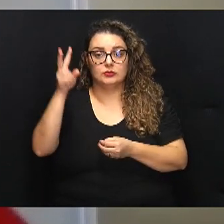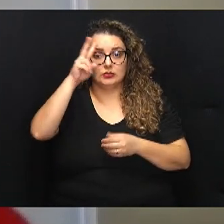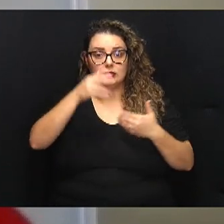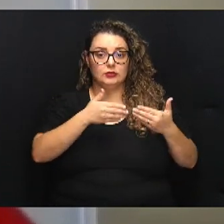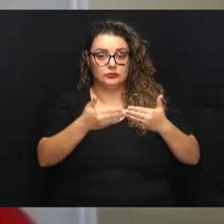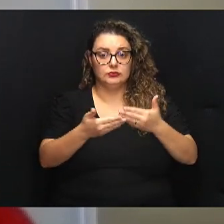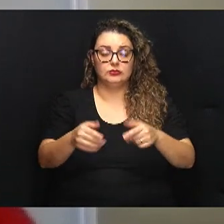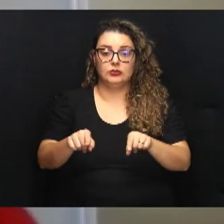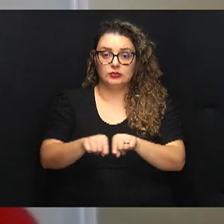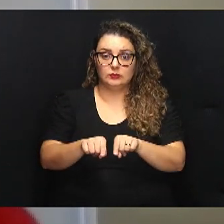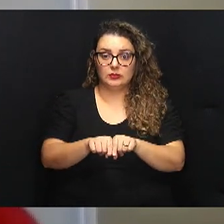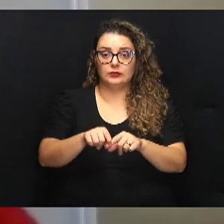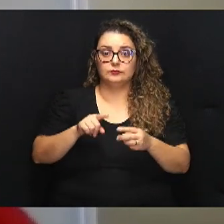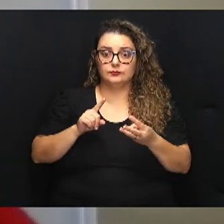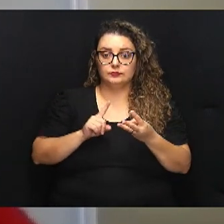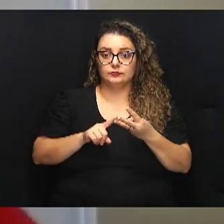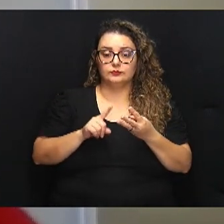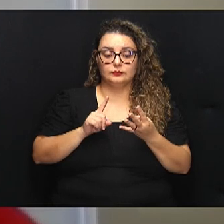histórico,